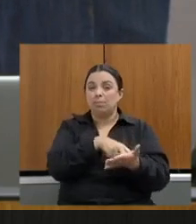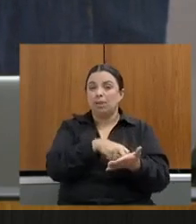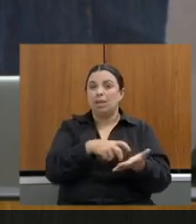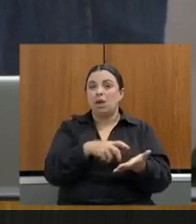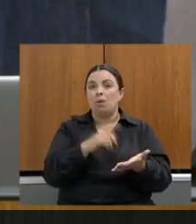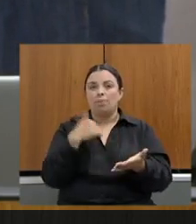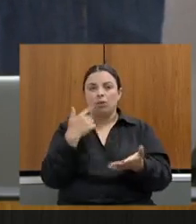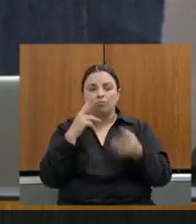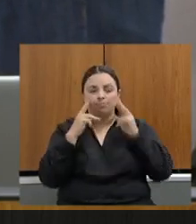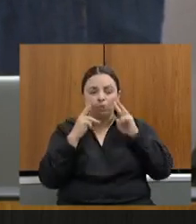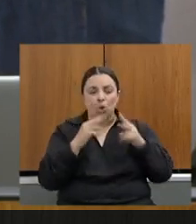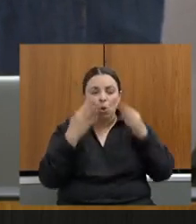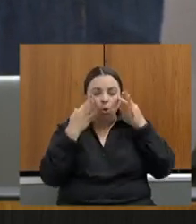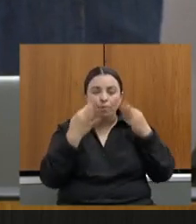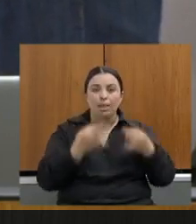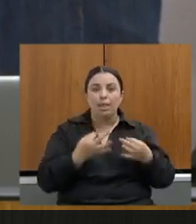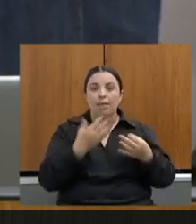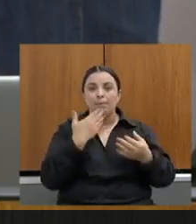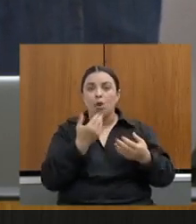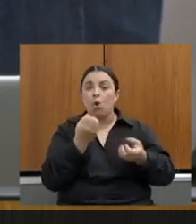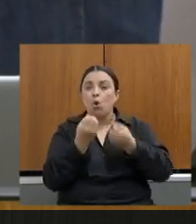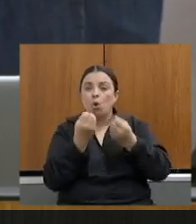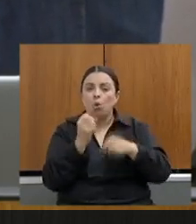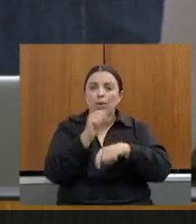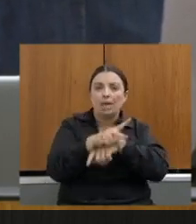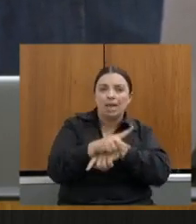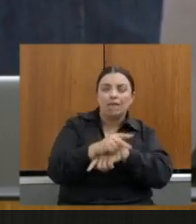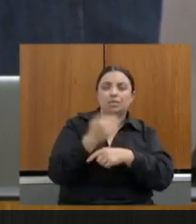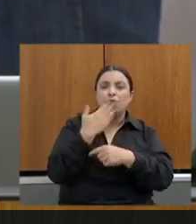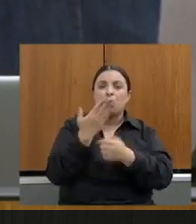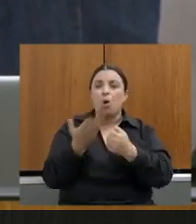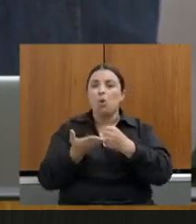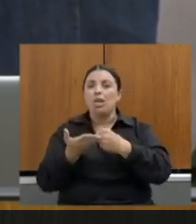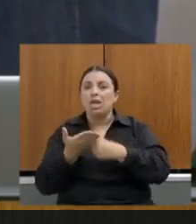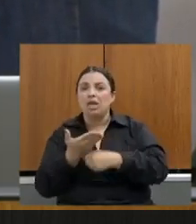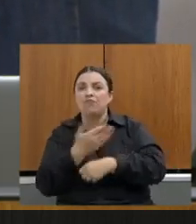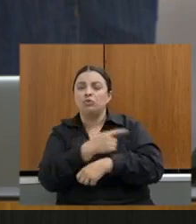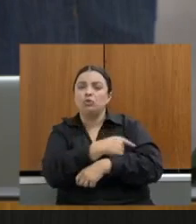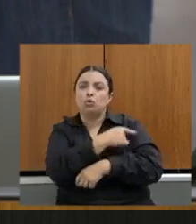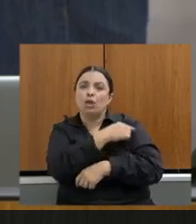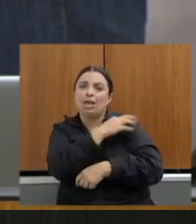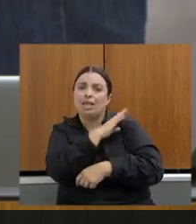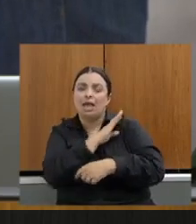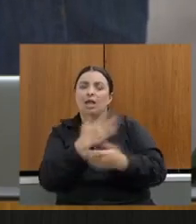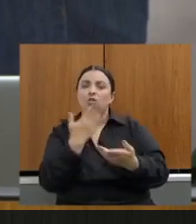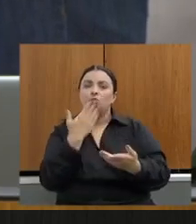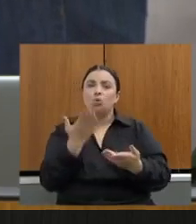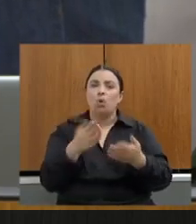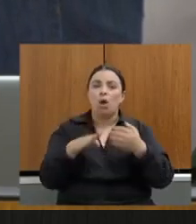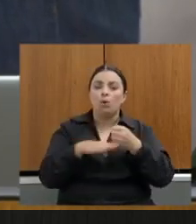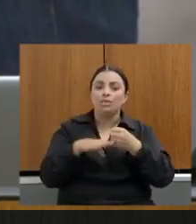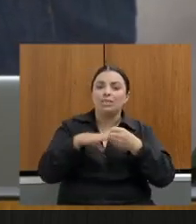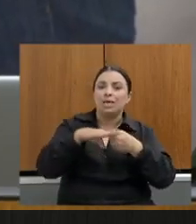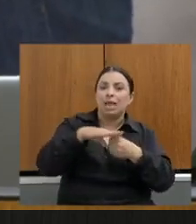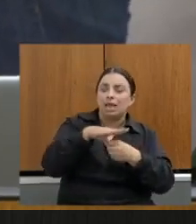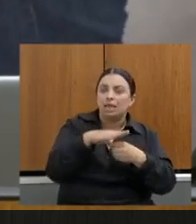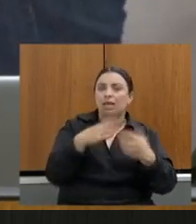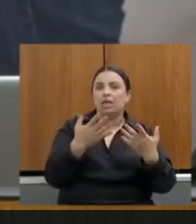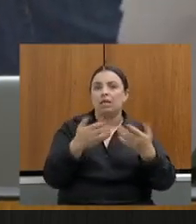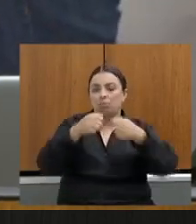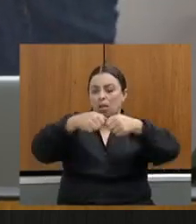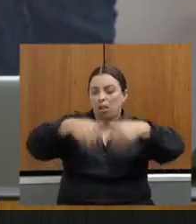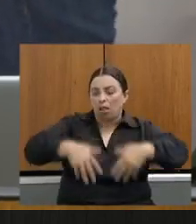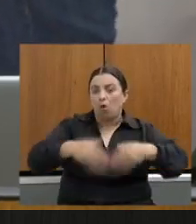a forma de ingresso a escolaridade a uns níveis e as a forma de se